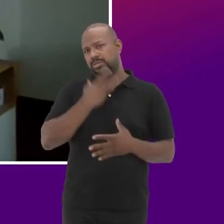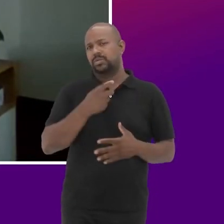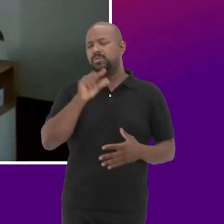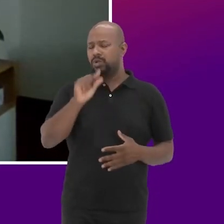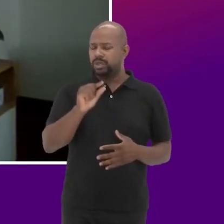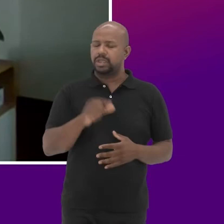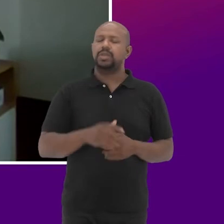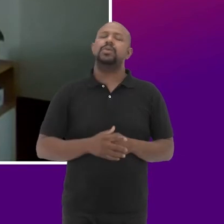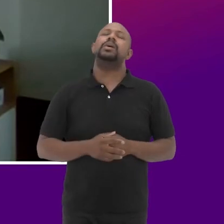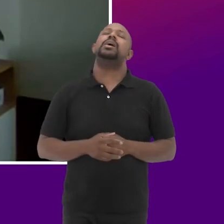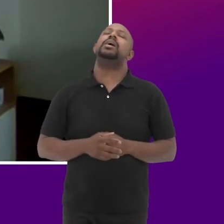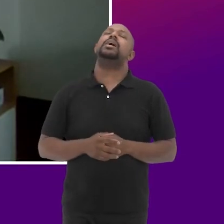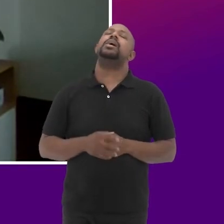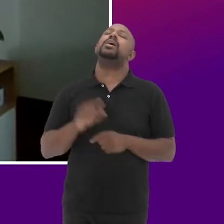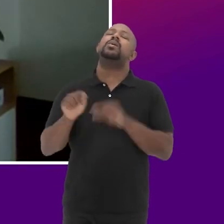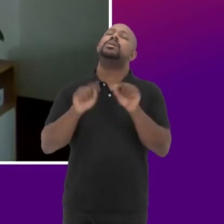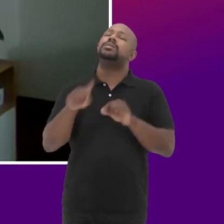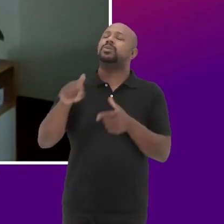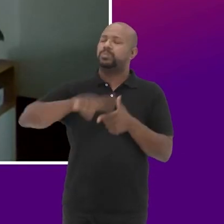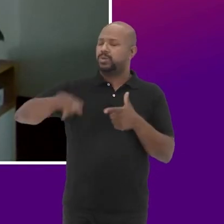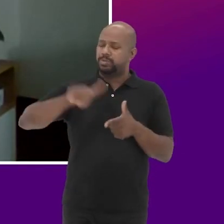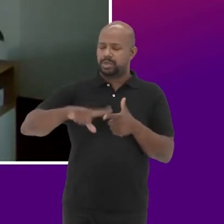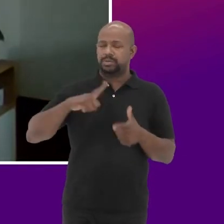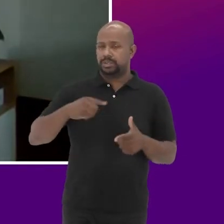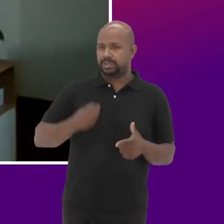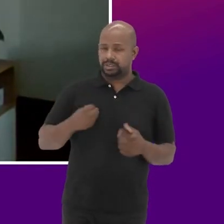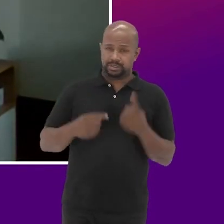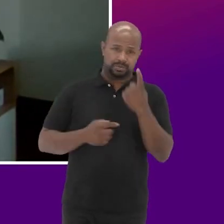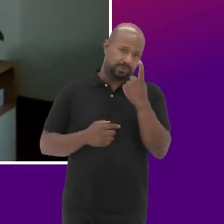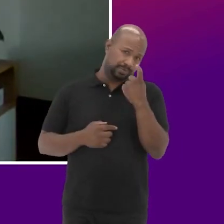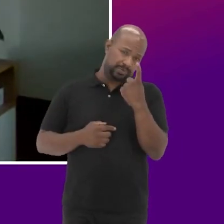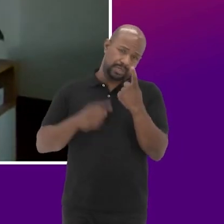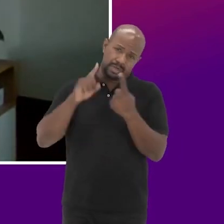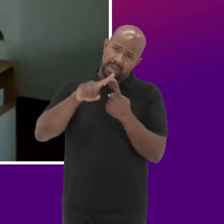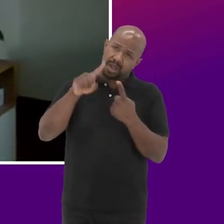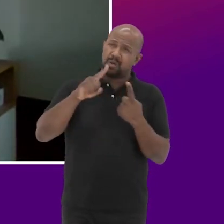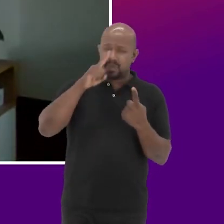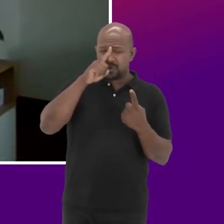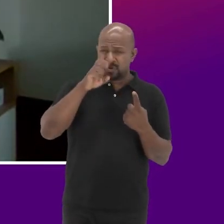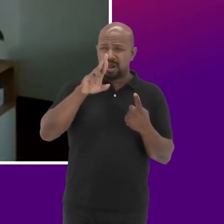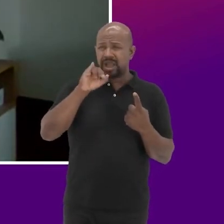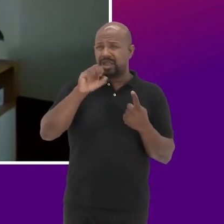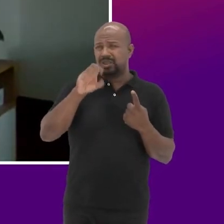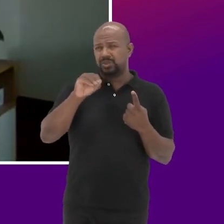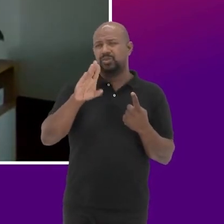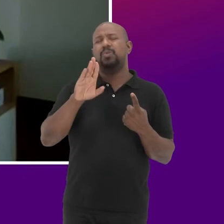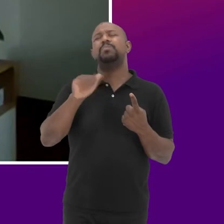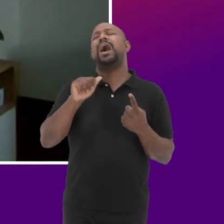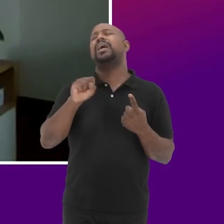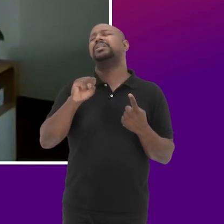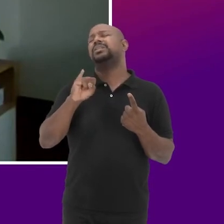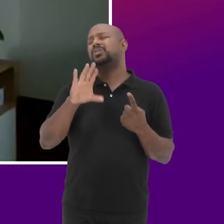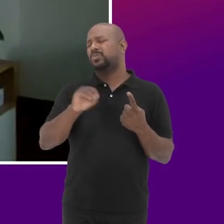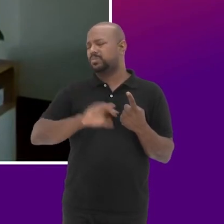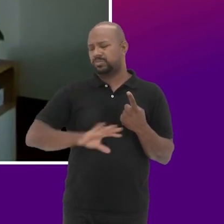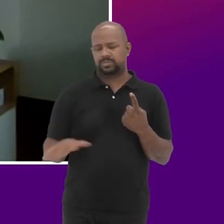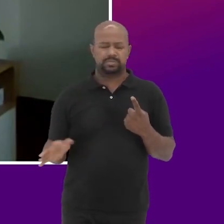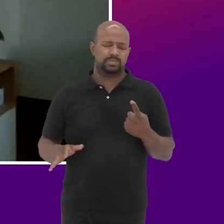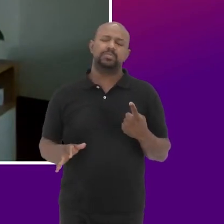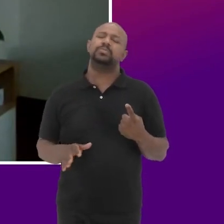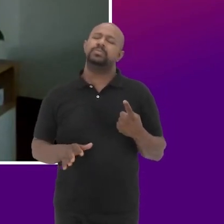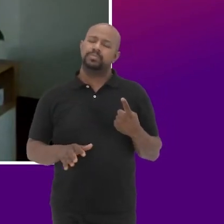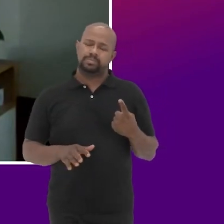um pouquinho quais são os problemas que existem. O primeiro tem a ver com o risco básico, como disse o Carlos,